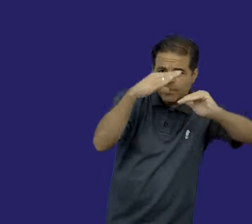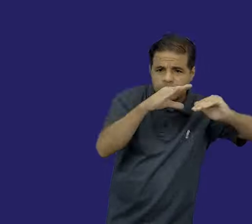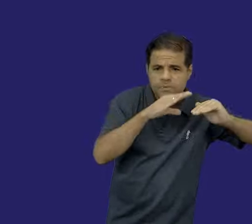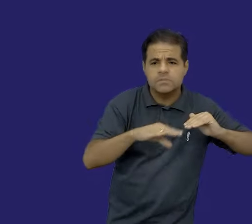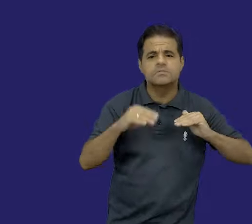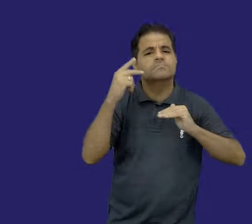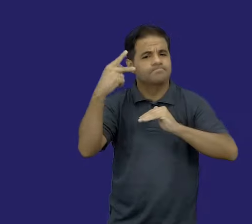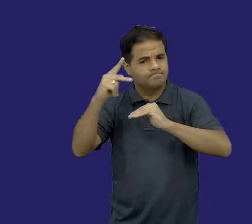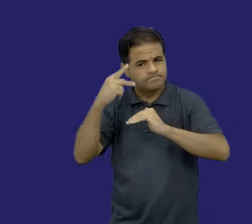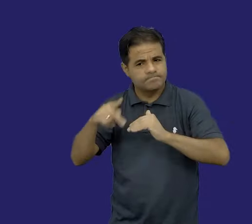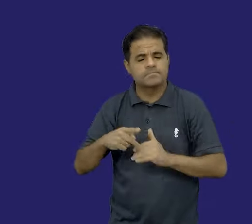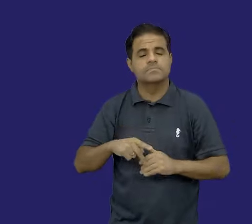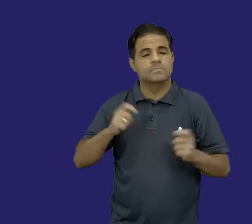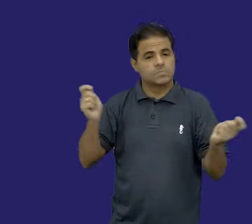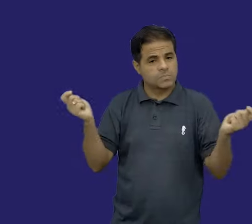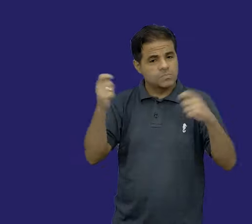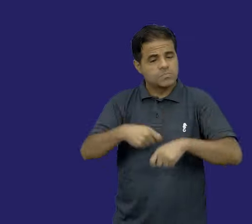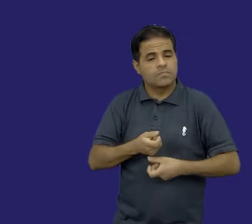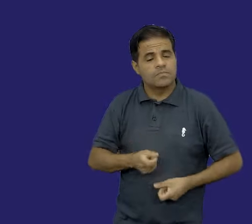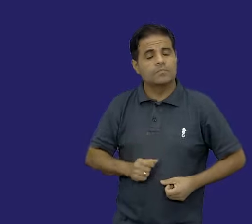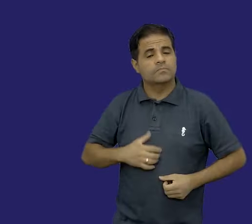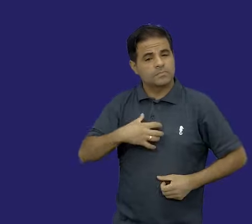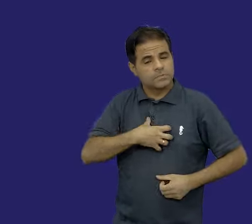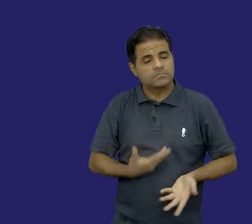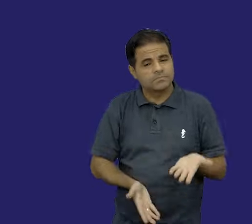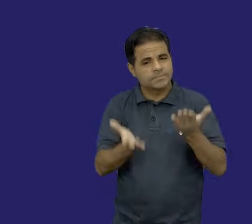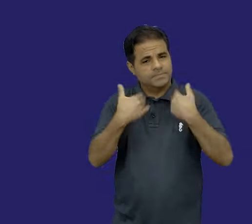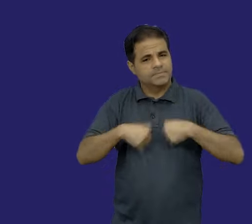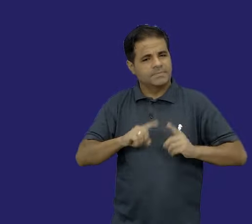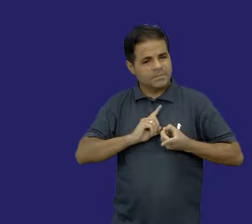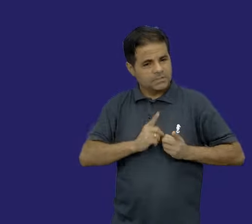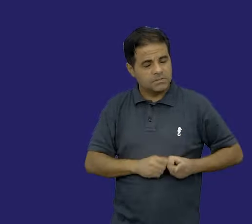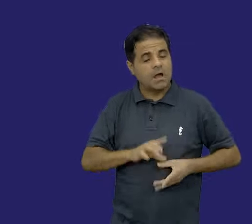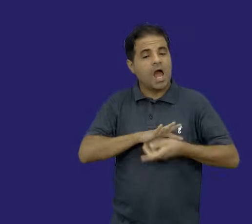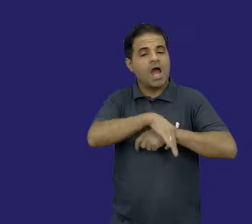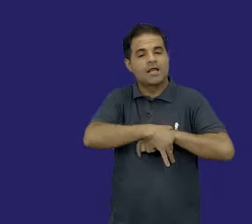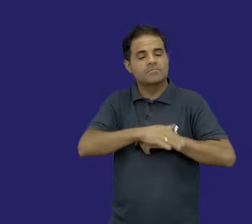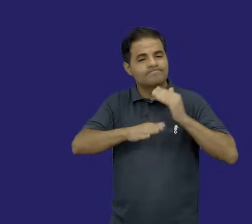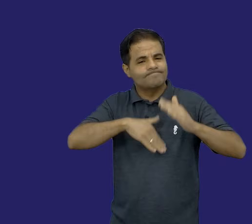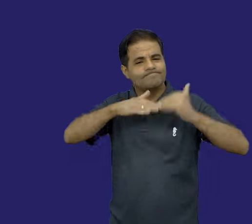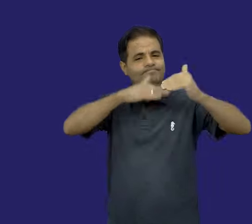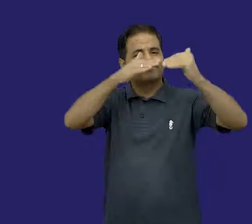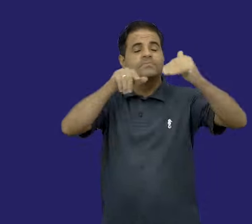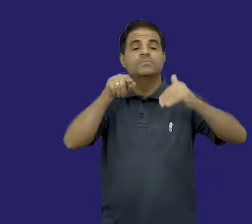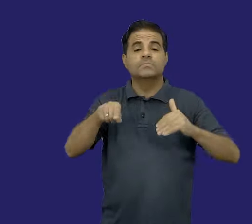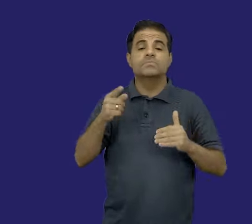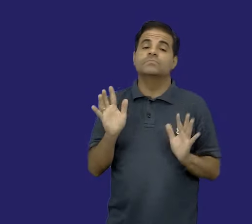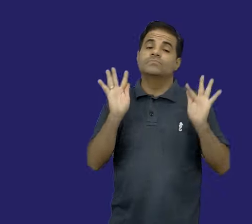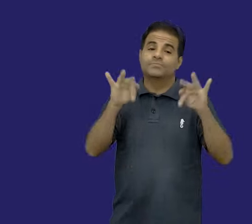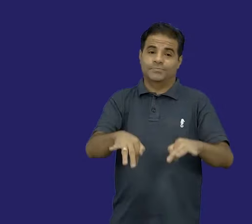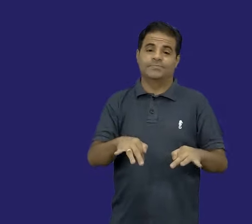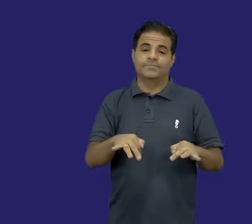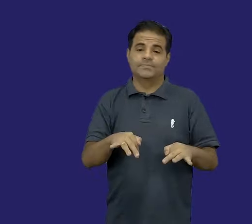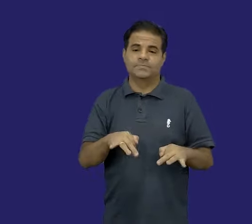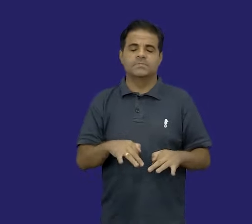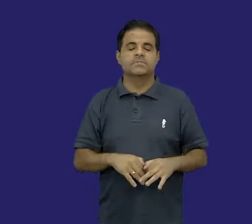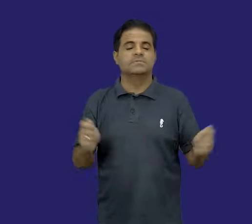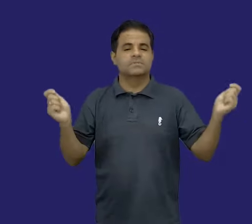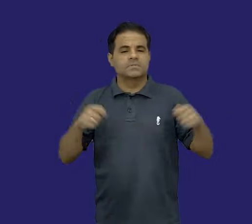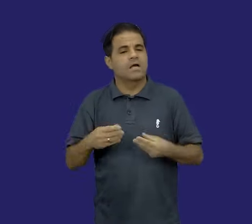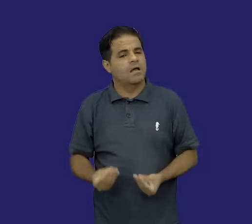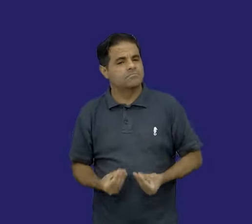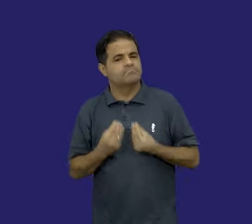encaminhamentos dela, né, e as condições didáticas para garantir o desenvolvimento. E por fim, como